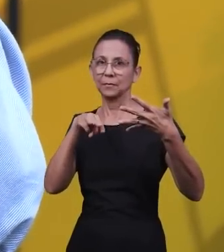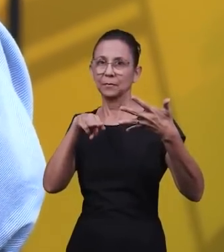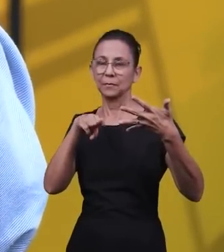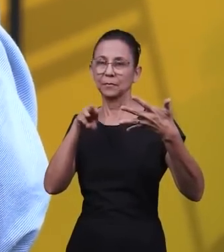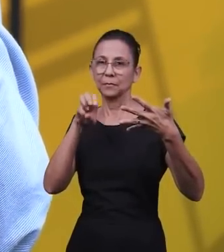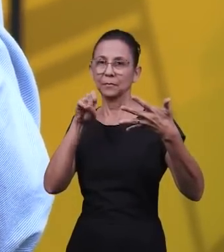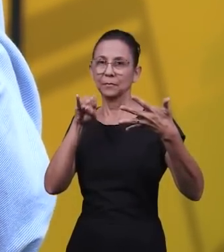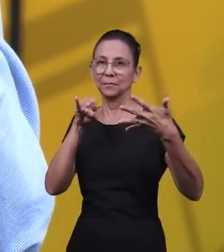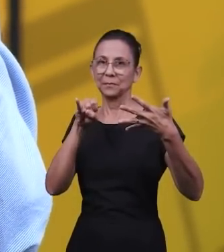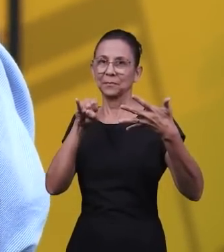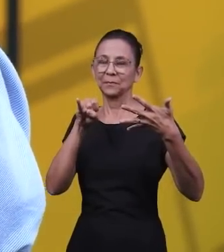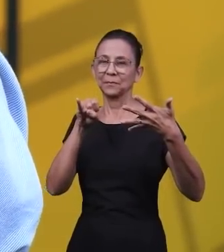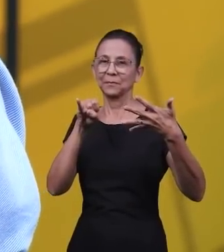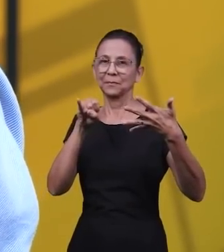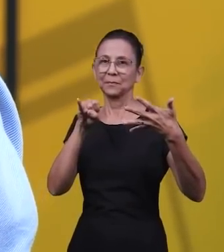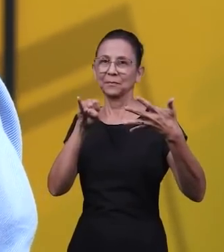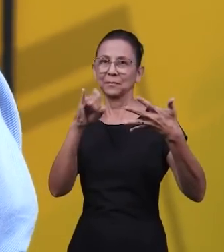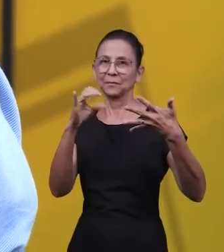Mi,